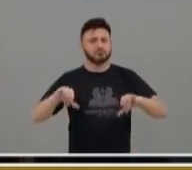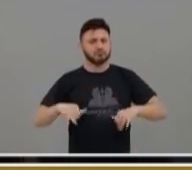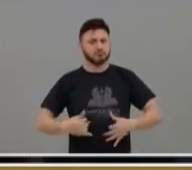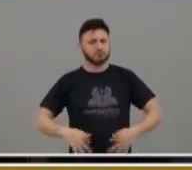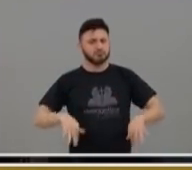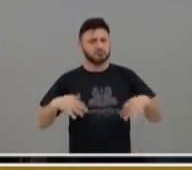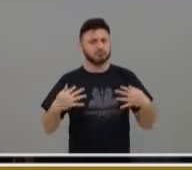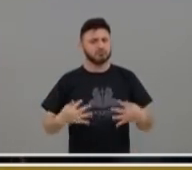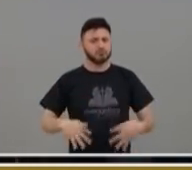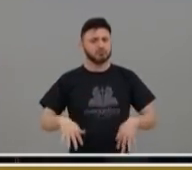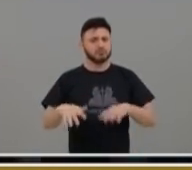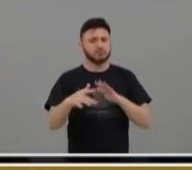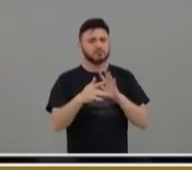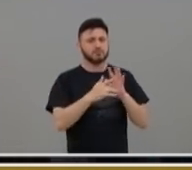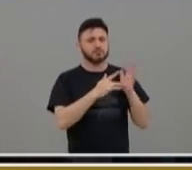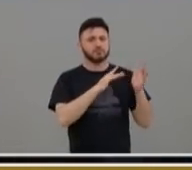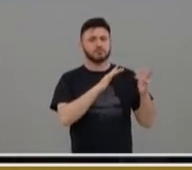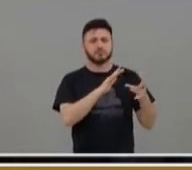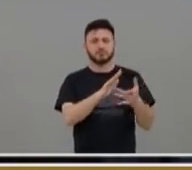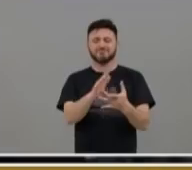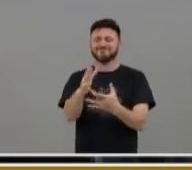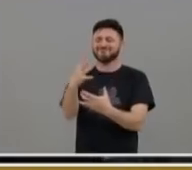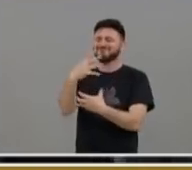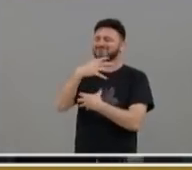sentiu, a cruz que ele